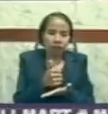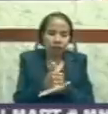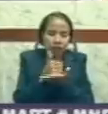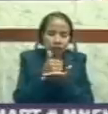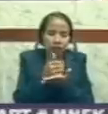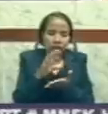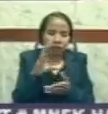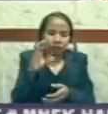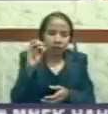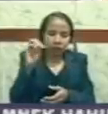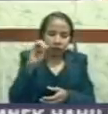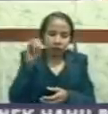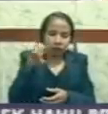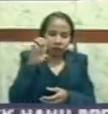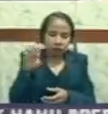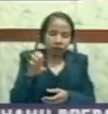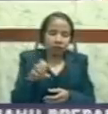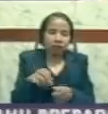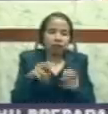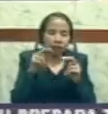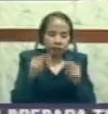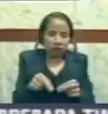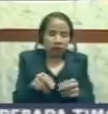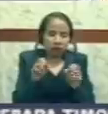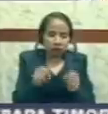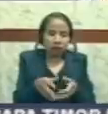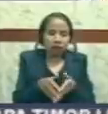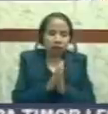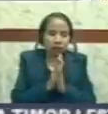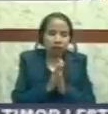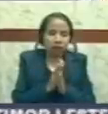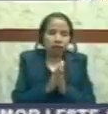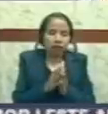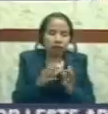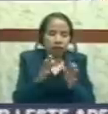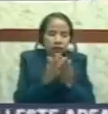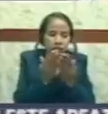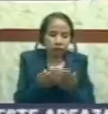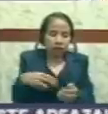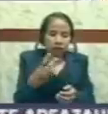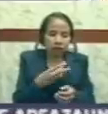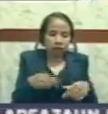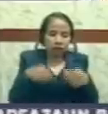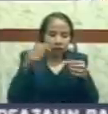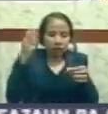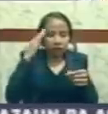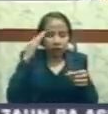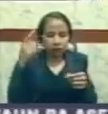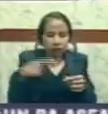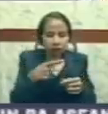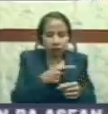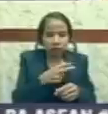maka banhira precisa, bela consulta livro serné. E a me mos, fuano in katak